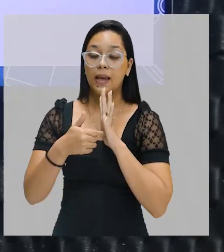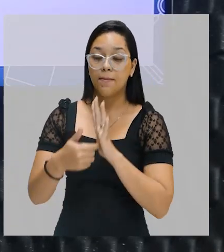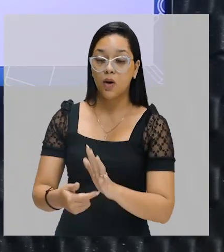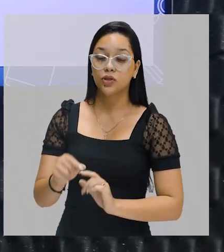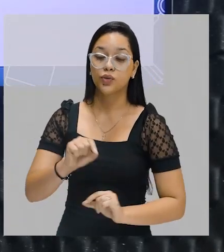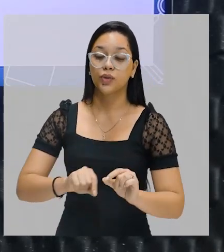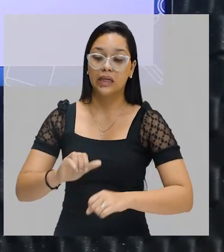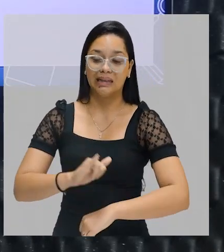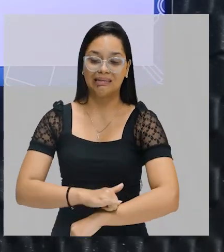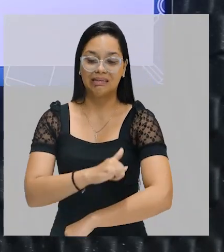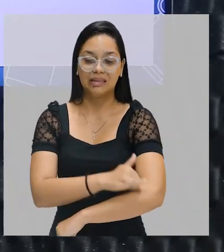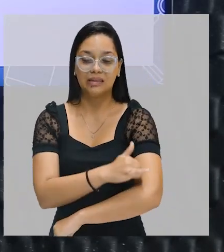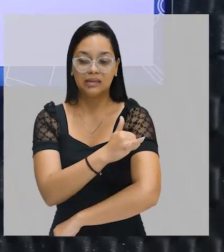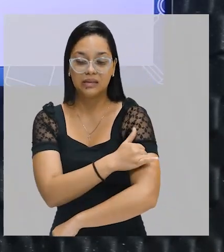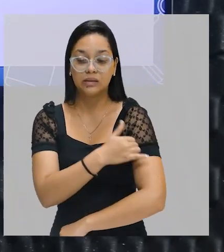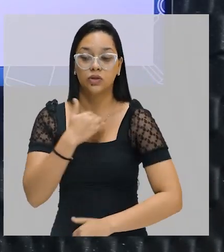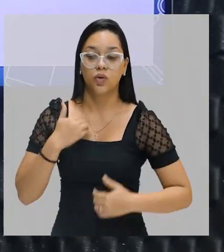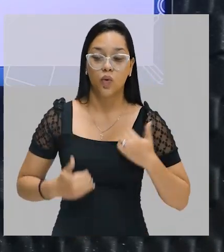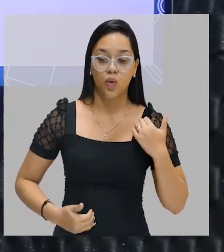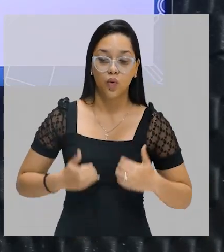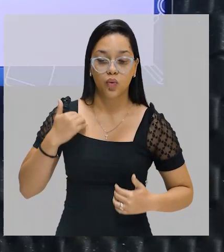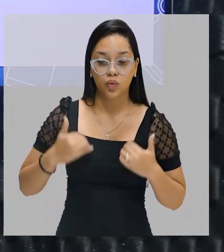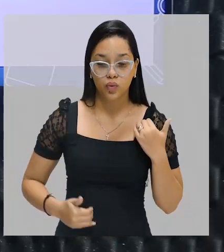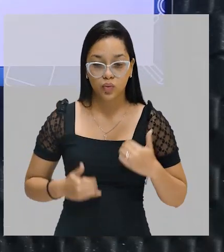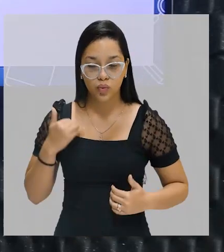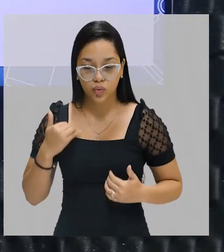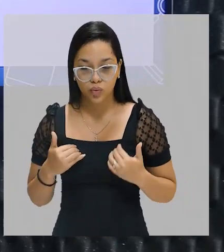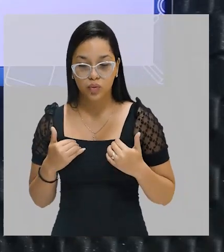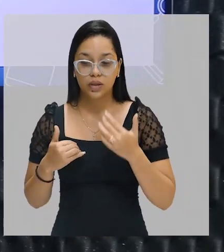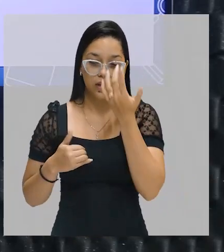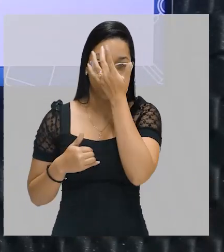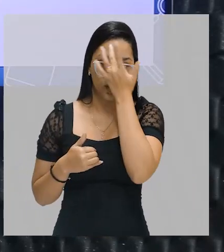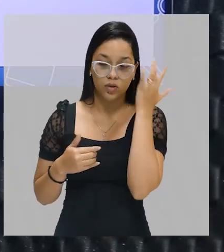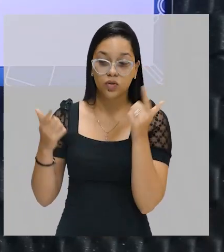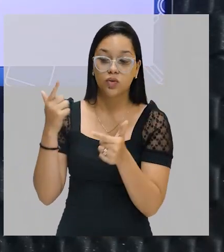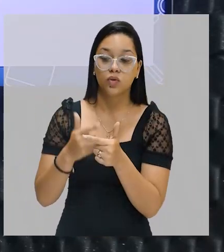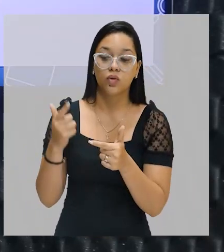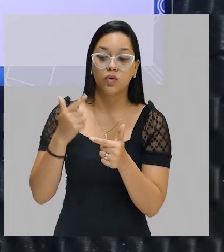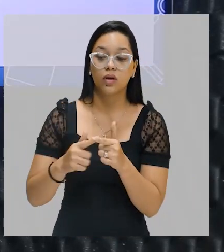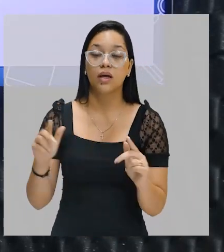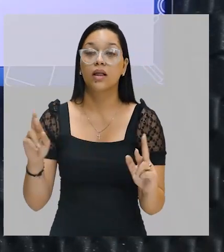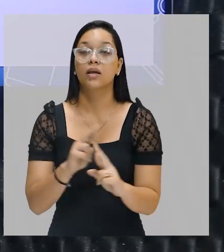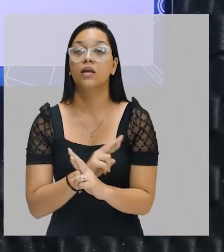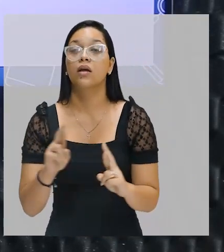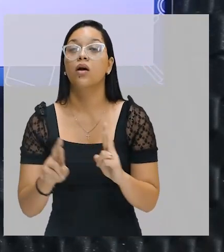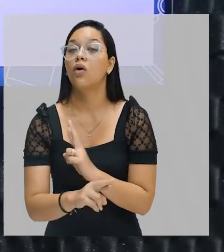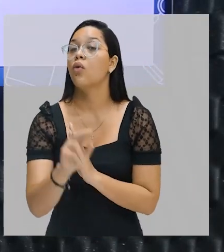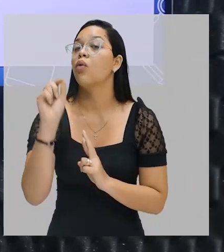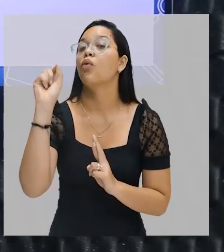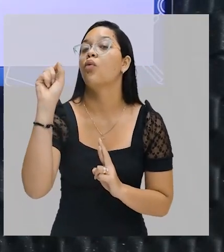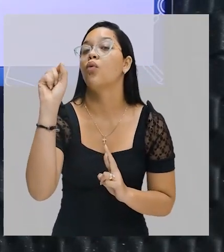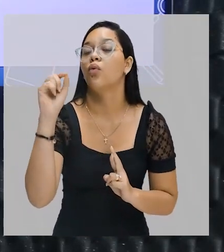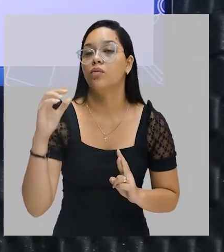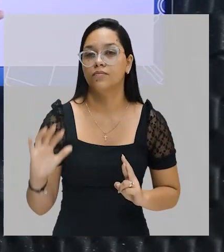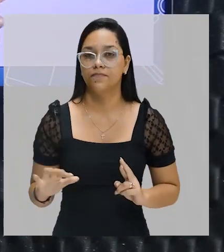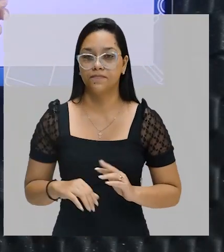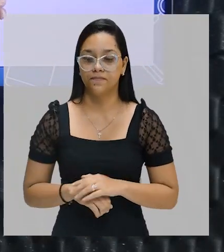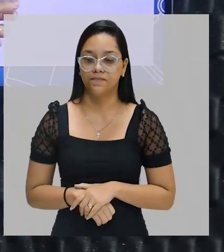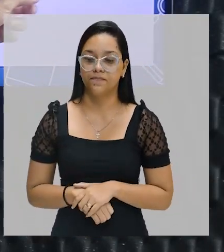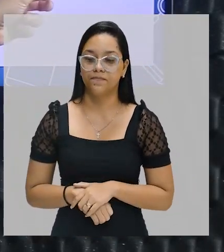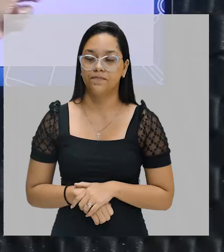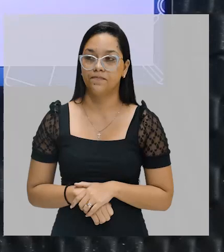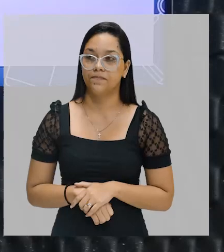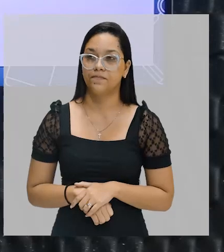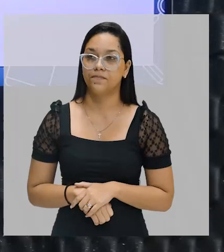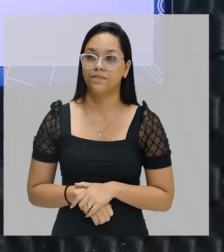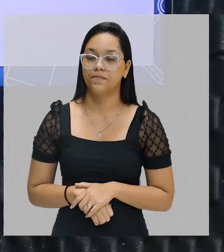e aponta o excesso de peso e de gordura corporal dos indivíduos com um problema relacionando-o ao.